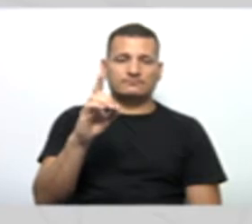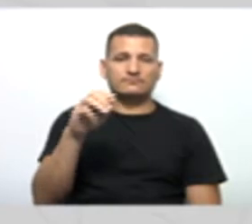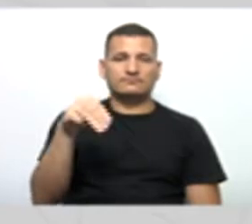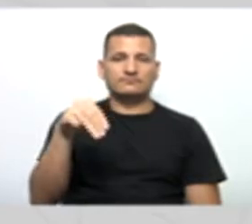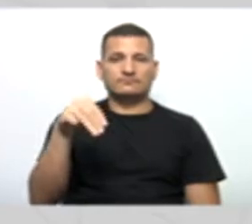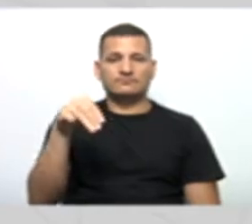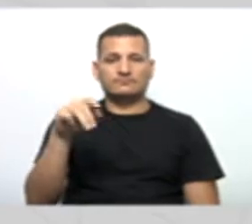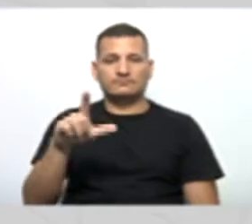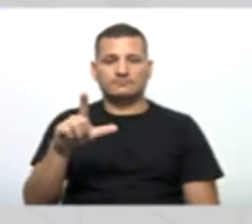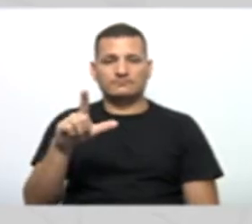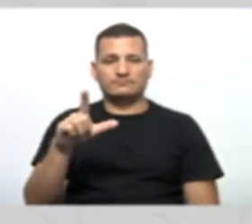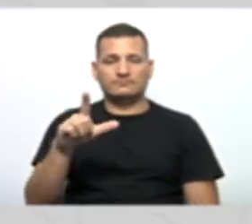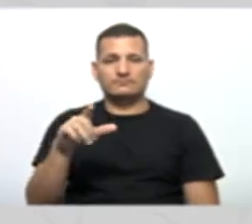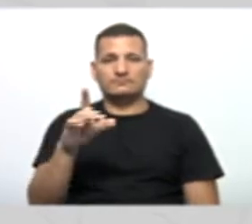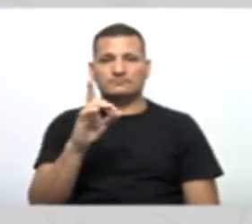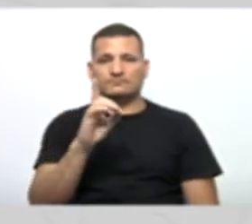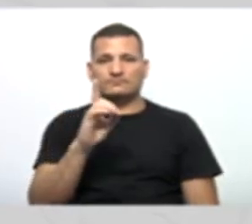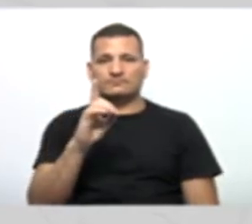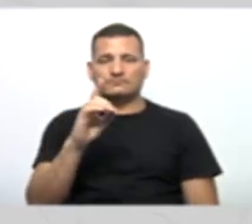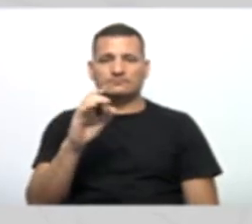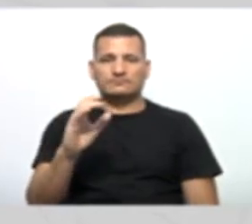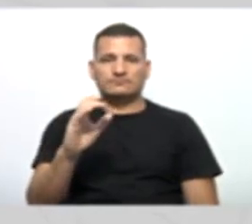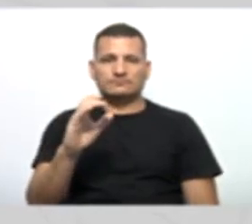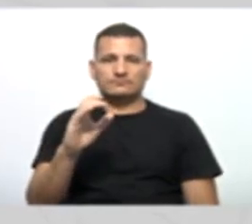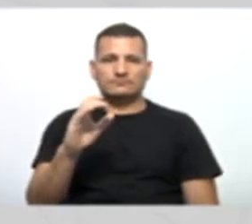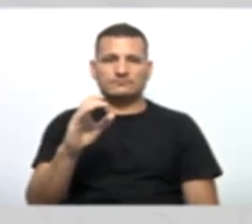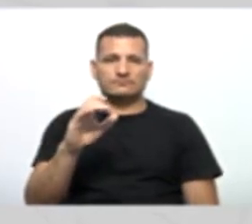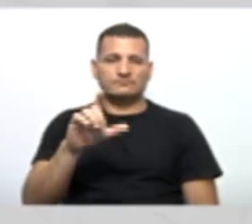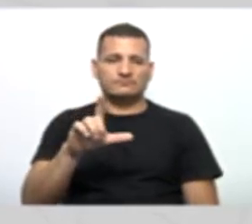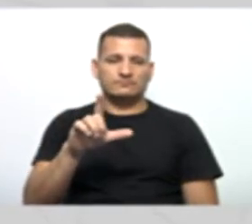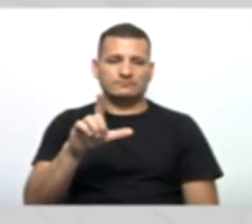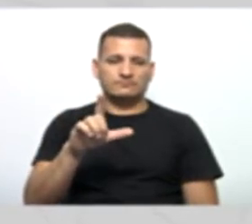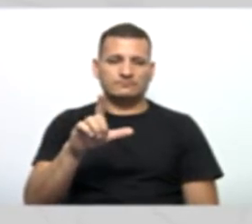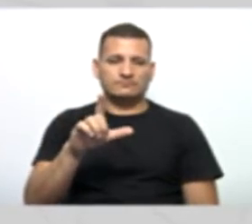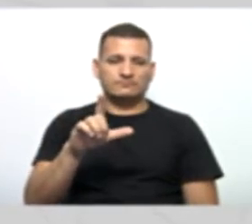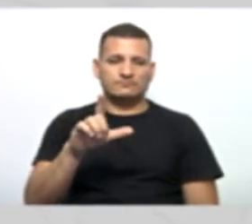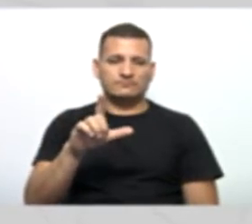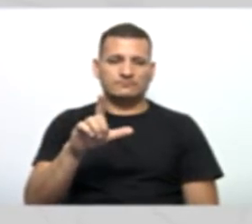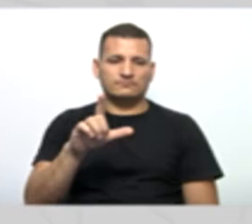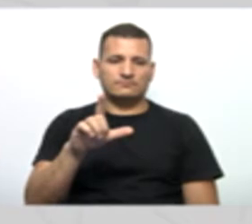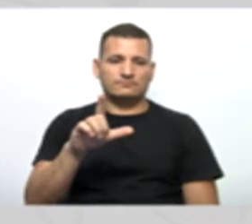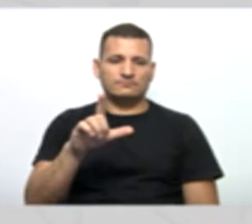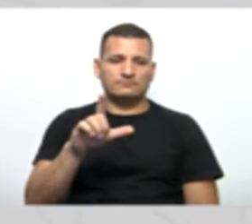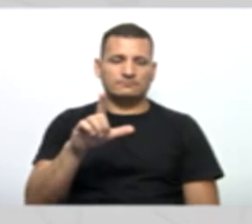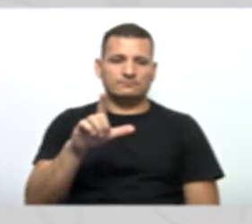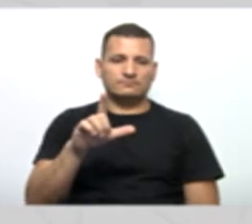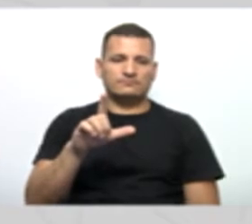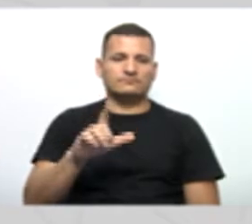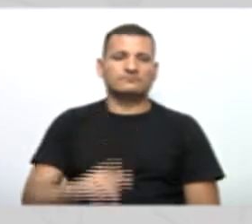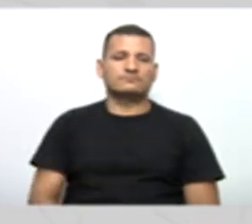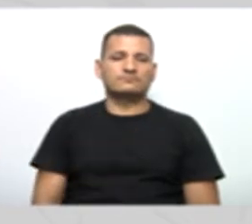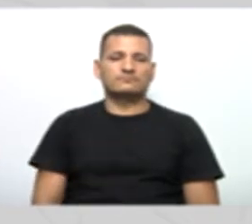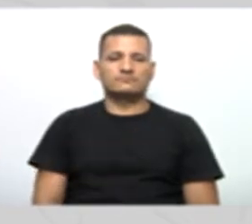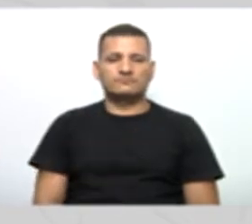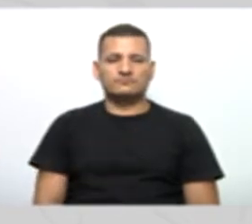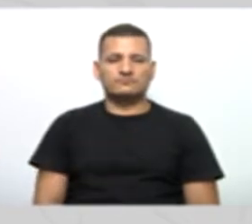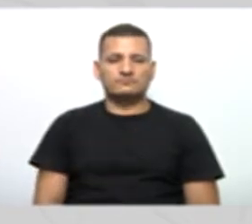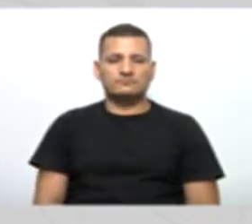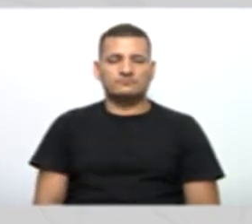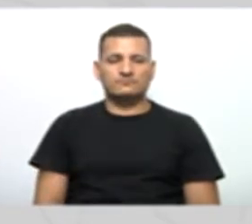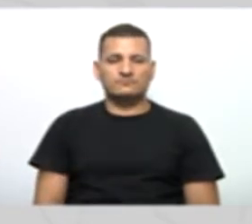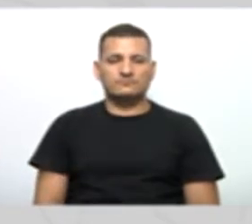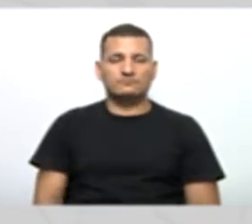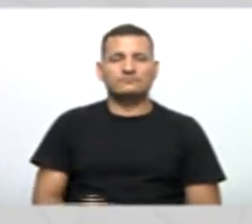Vamos lá. O DCL. Hoje nós não vamos trabalhar com Data Control e nem com o Data Transaction. O Data Control